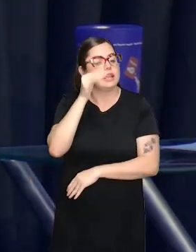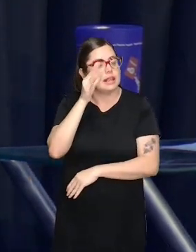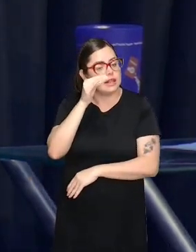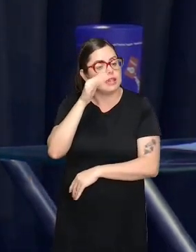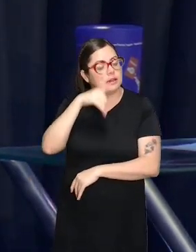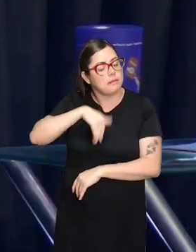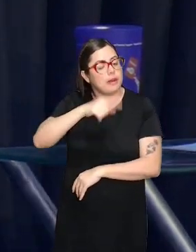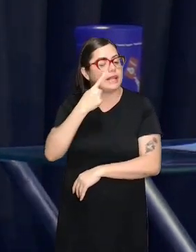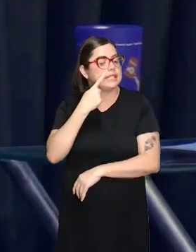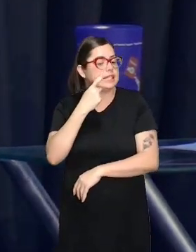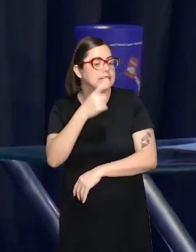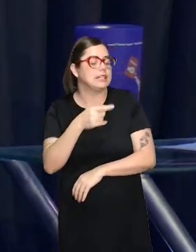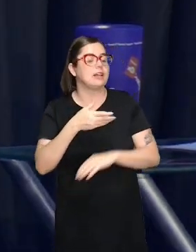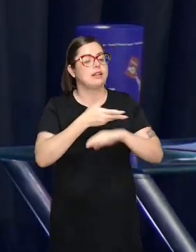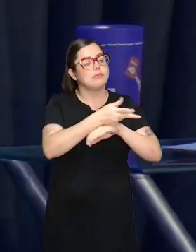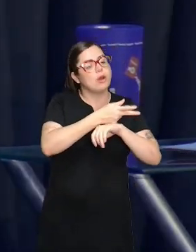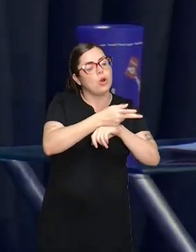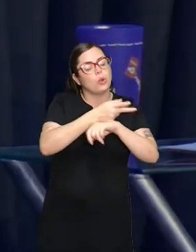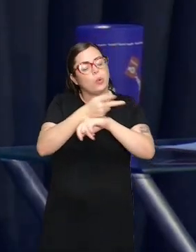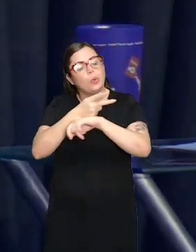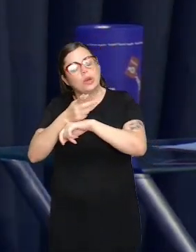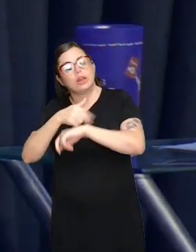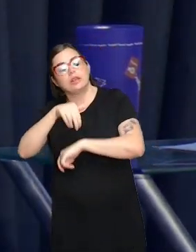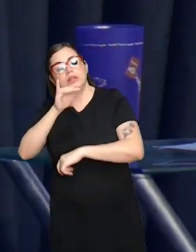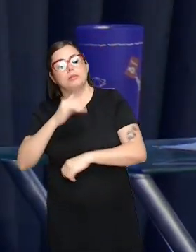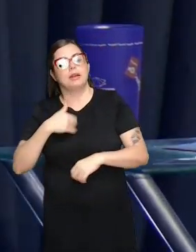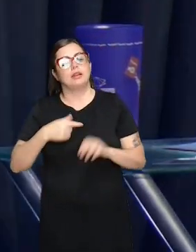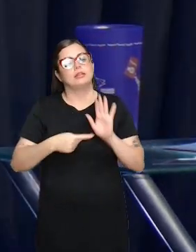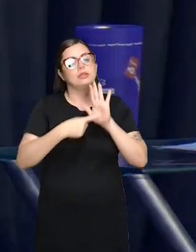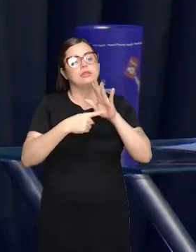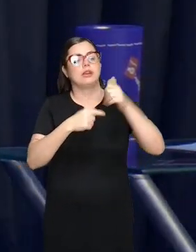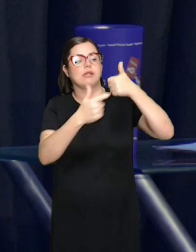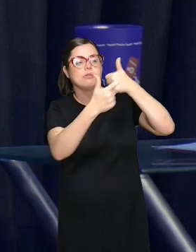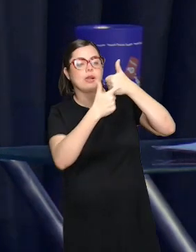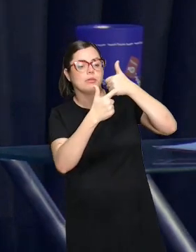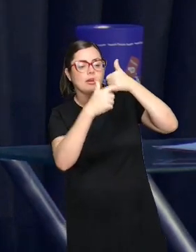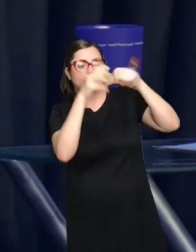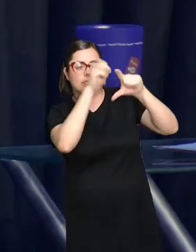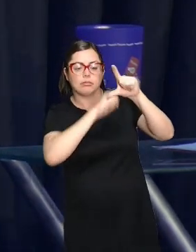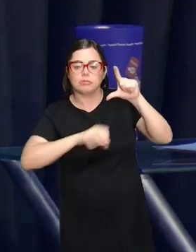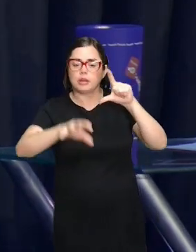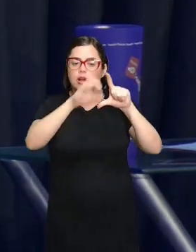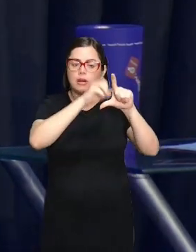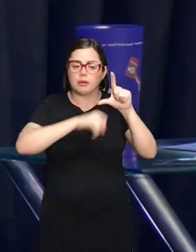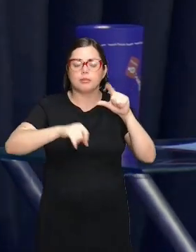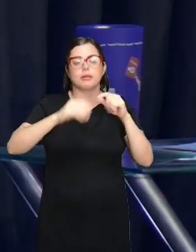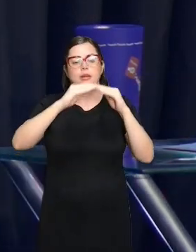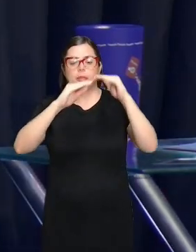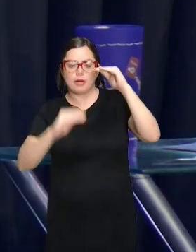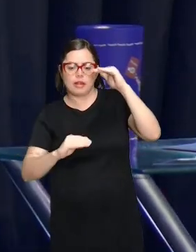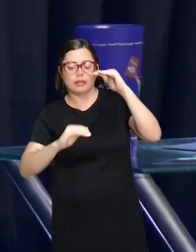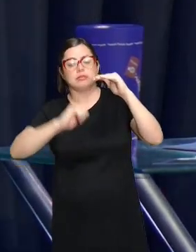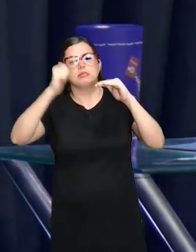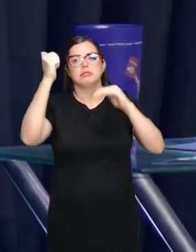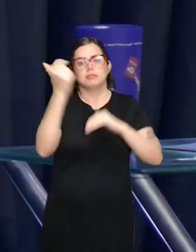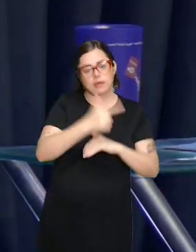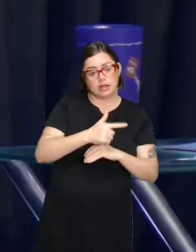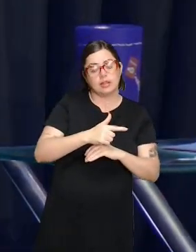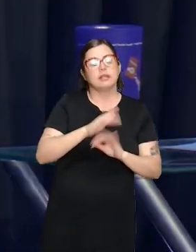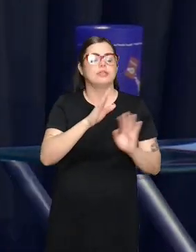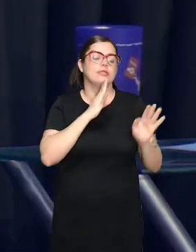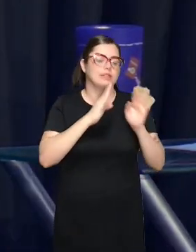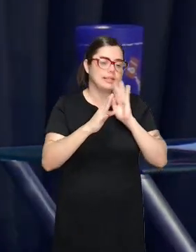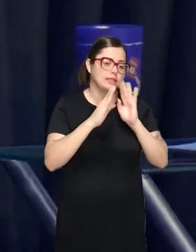em busca de estarem engajando no Instagram, menos no Facebook, né? Então a gente percebe isso através